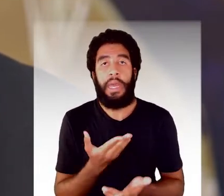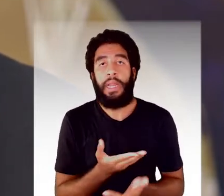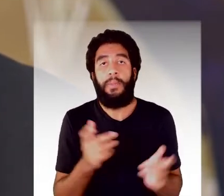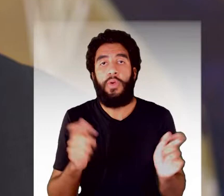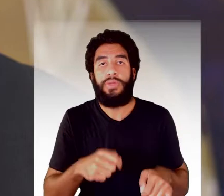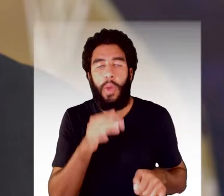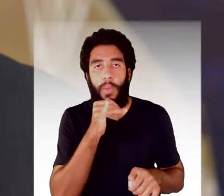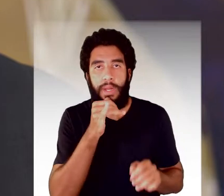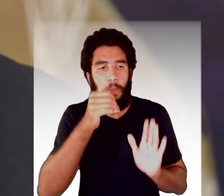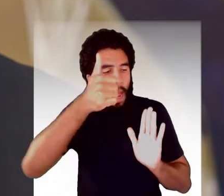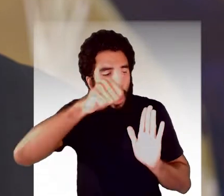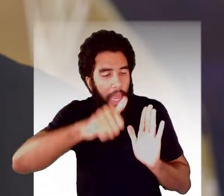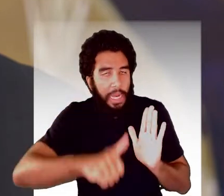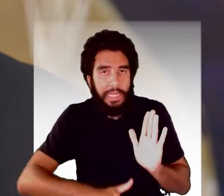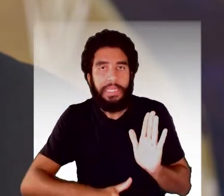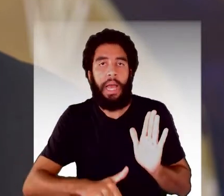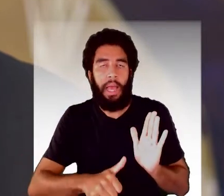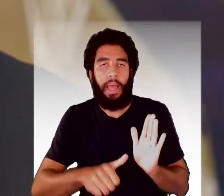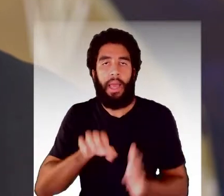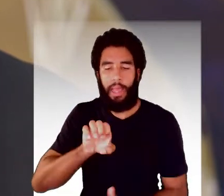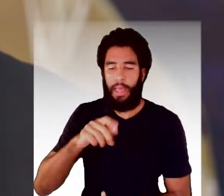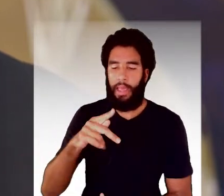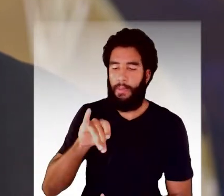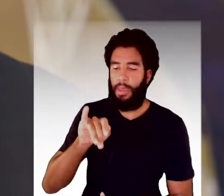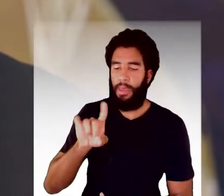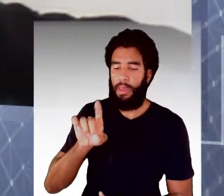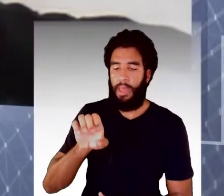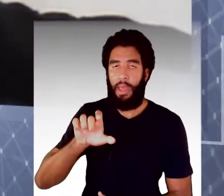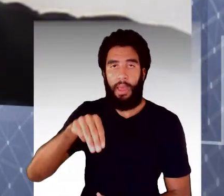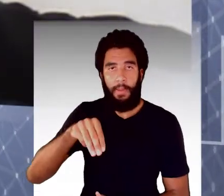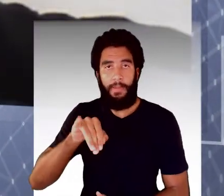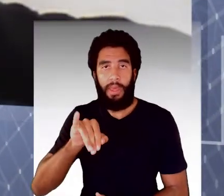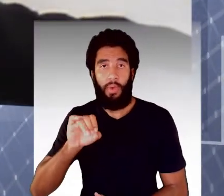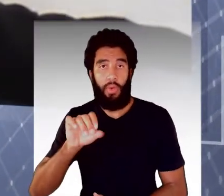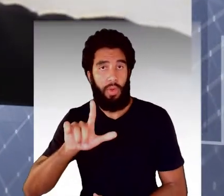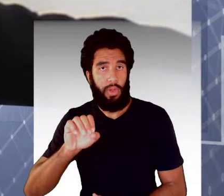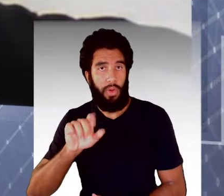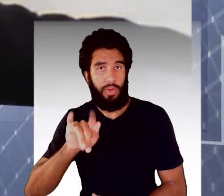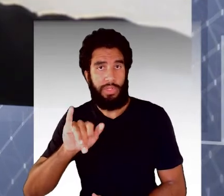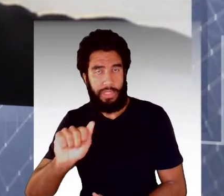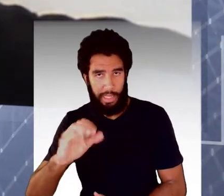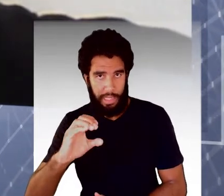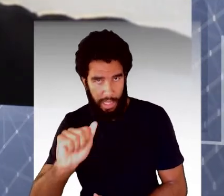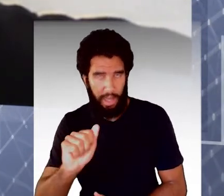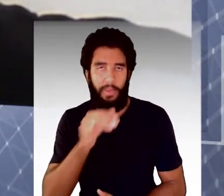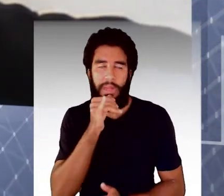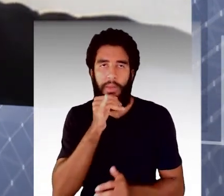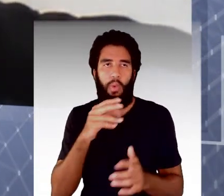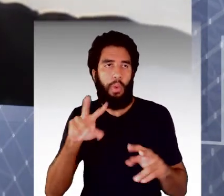de trabalhadores que ficam incapacitados e também de óbitos no trabalho. Bom, com relação às estatísticas dos